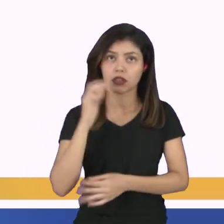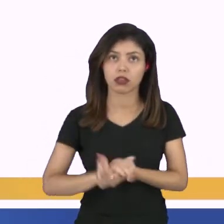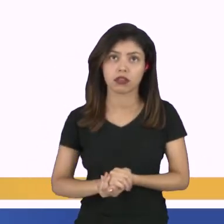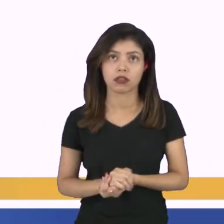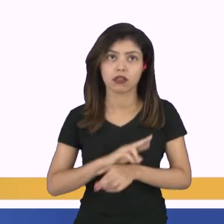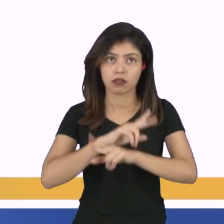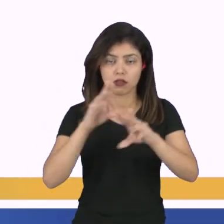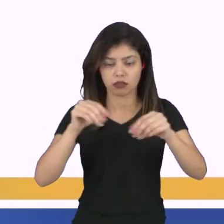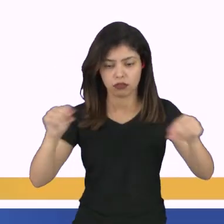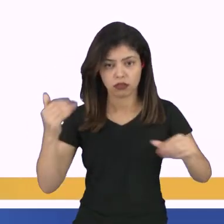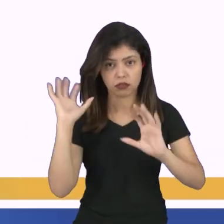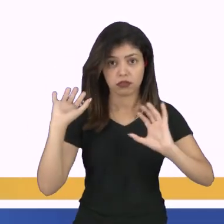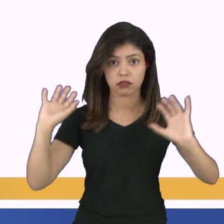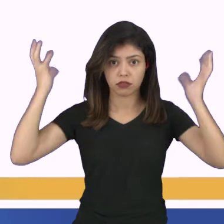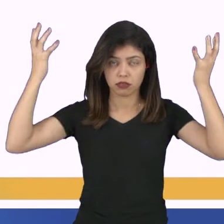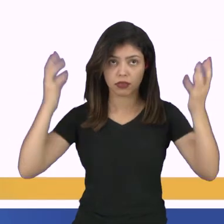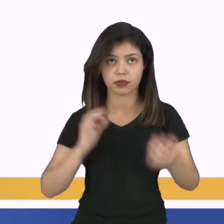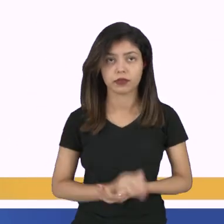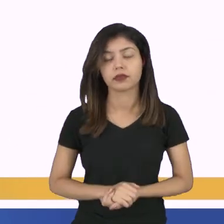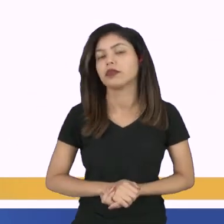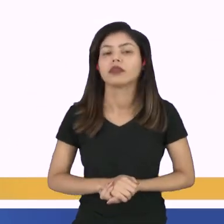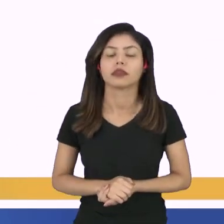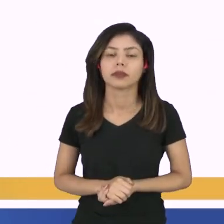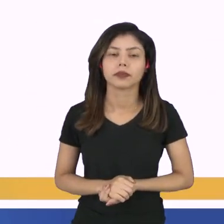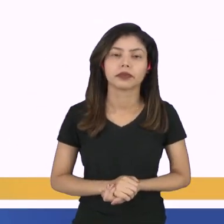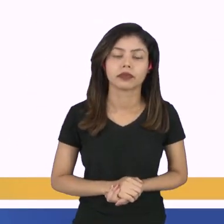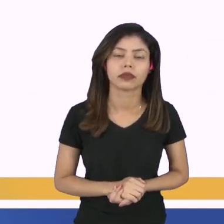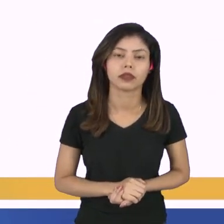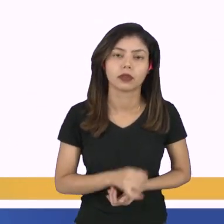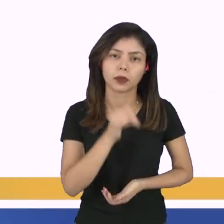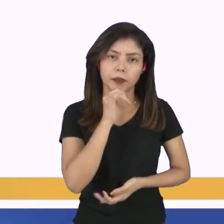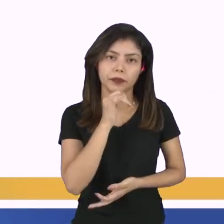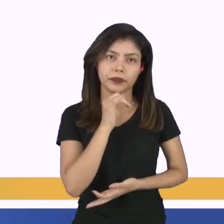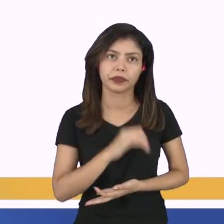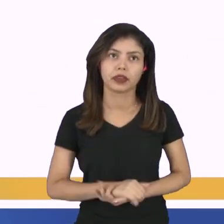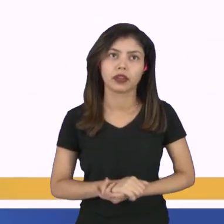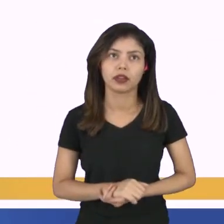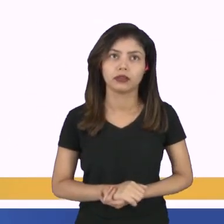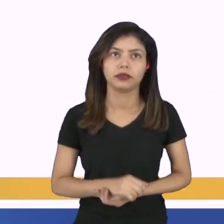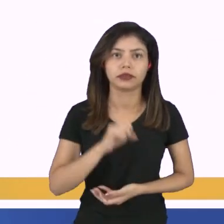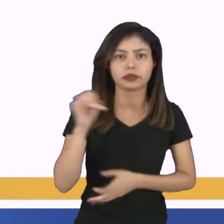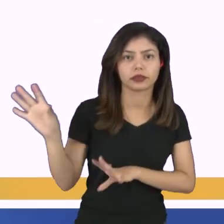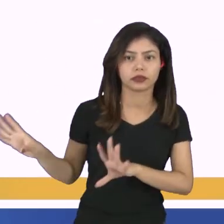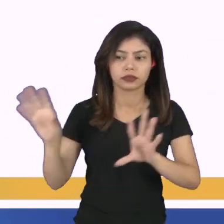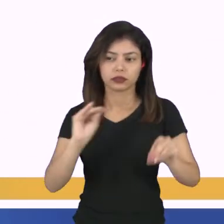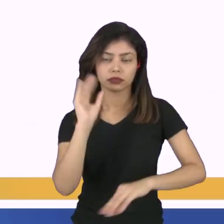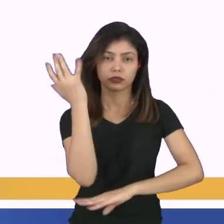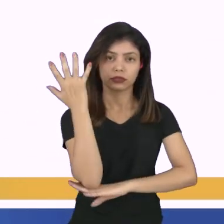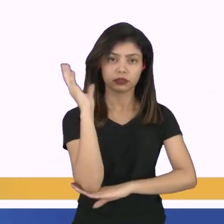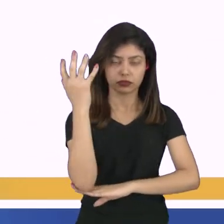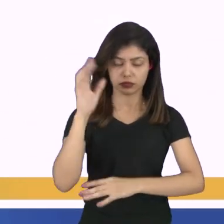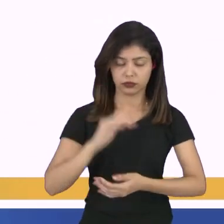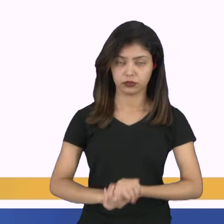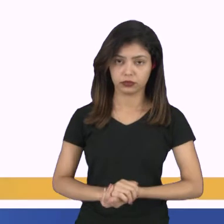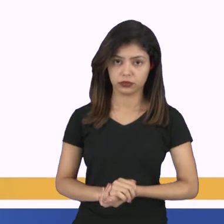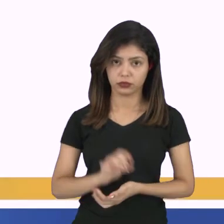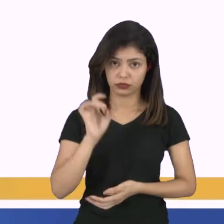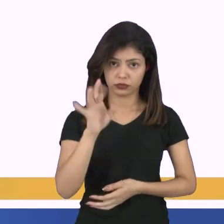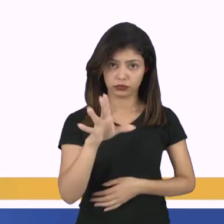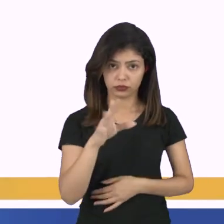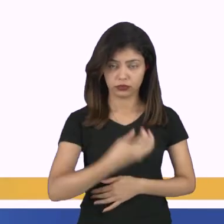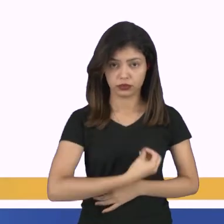adversas de solo e clima, como eu falei para vocês. Por exemplo, você quer trazer uma planta que só